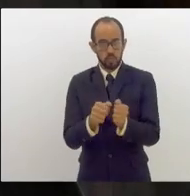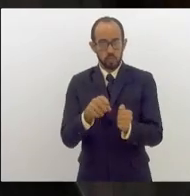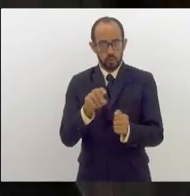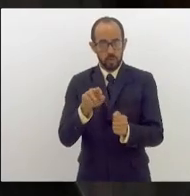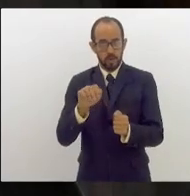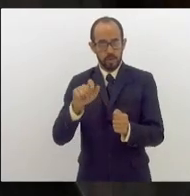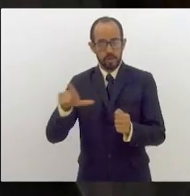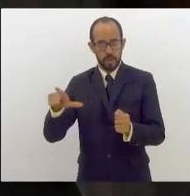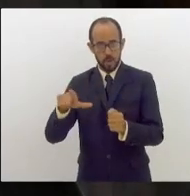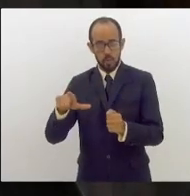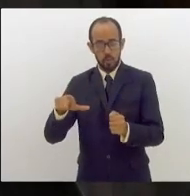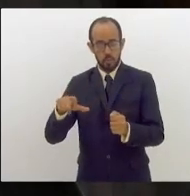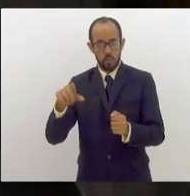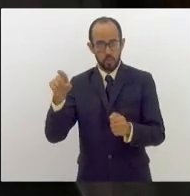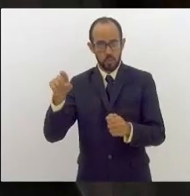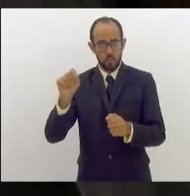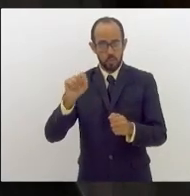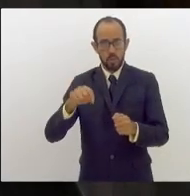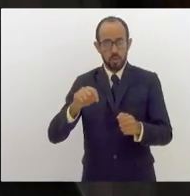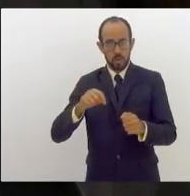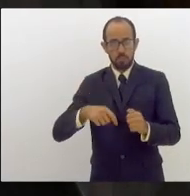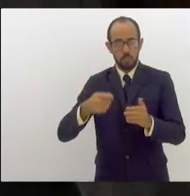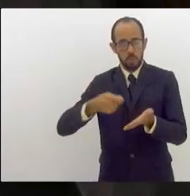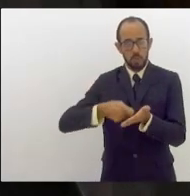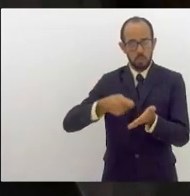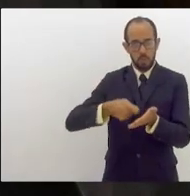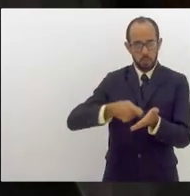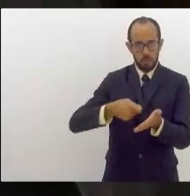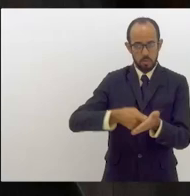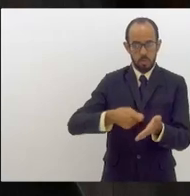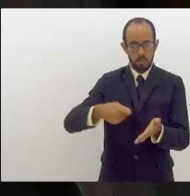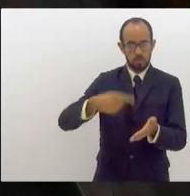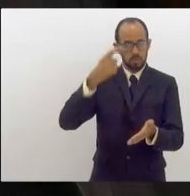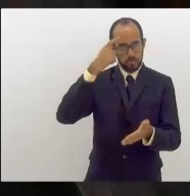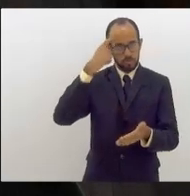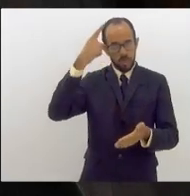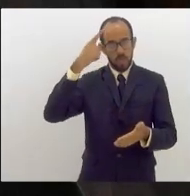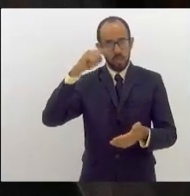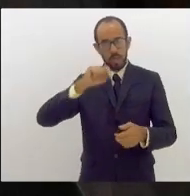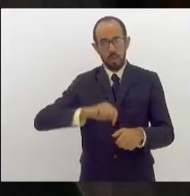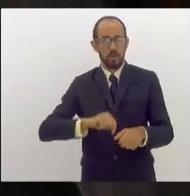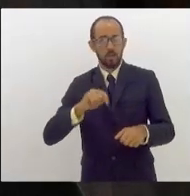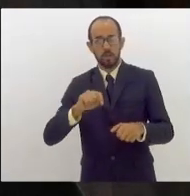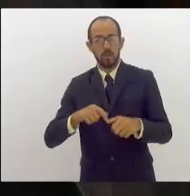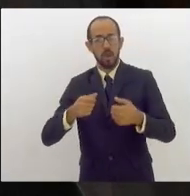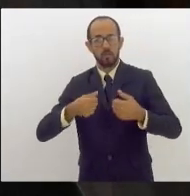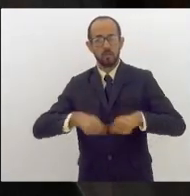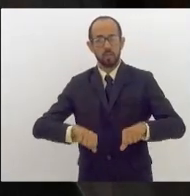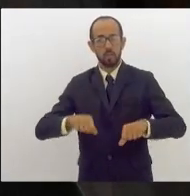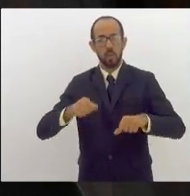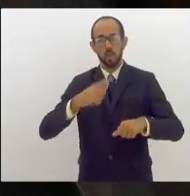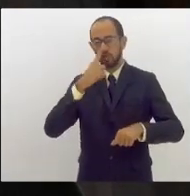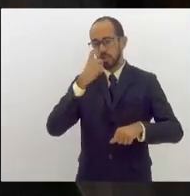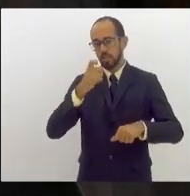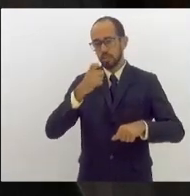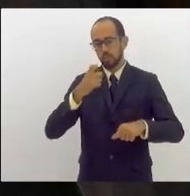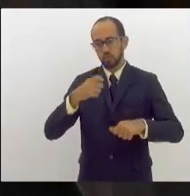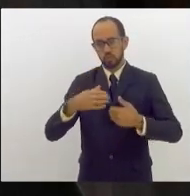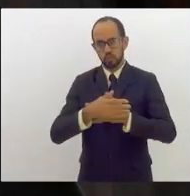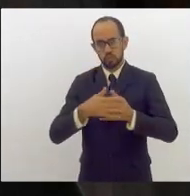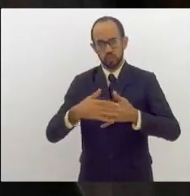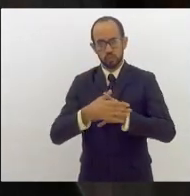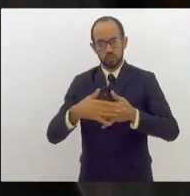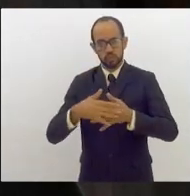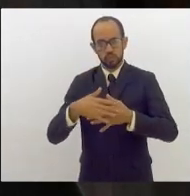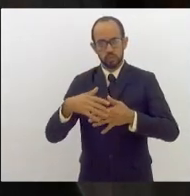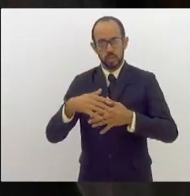capricho político por militância e doutrinação ideológica se tornou um lixo urbano no coração da zona sul